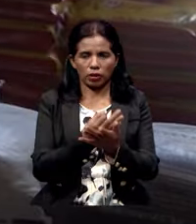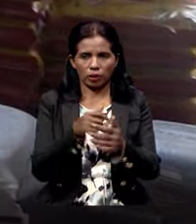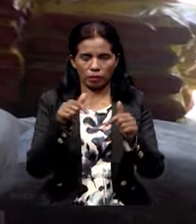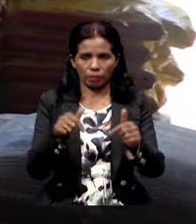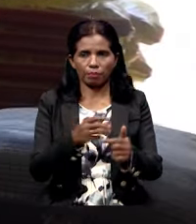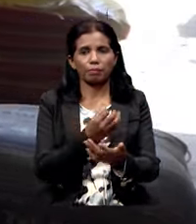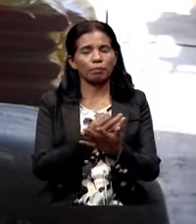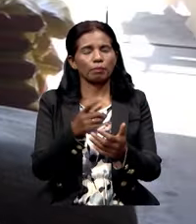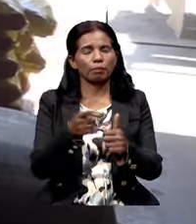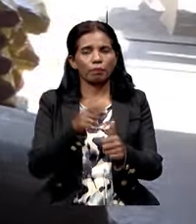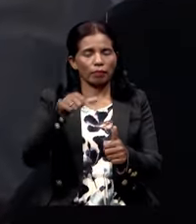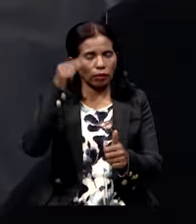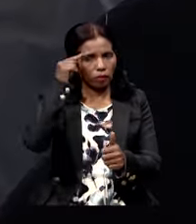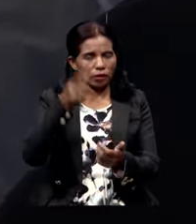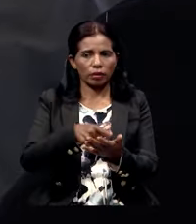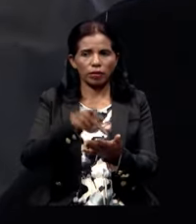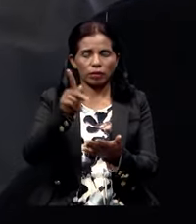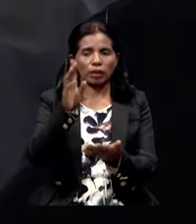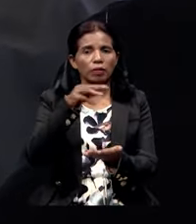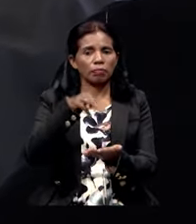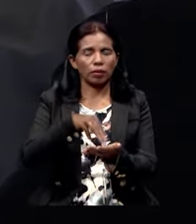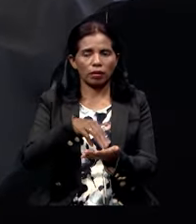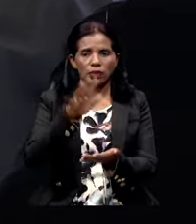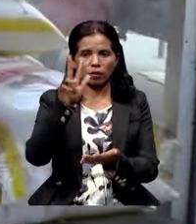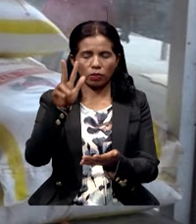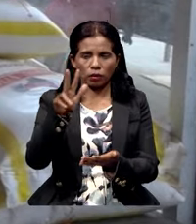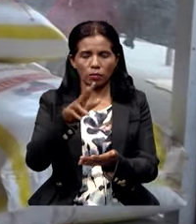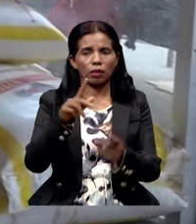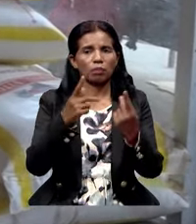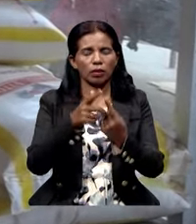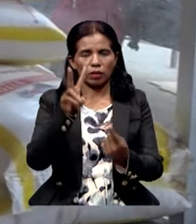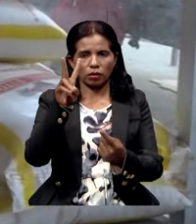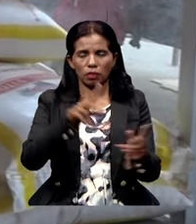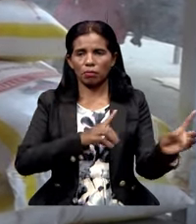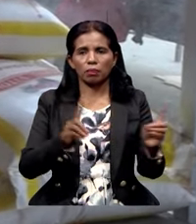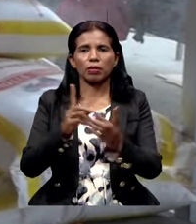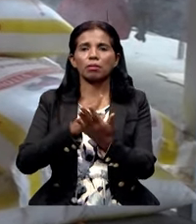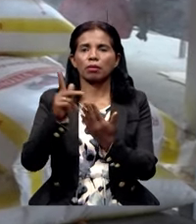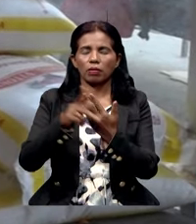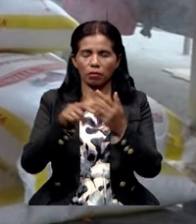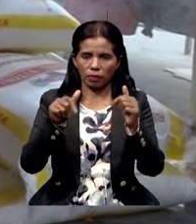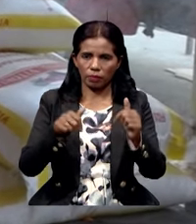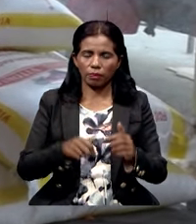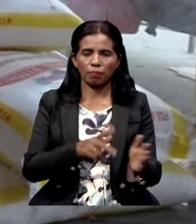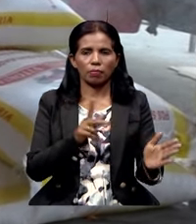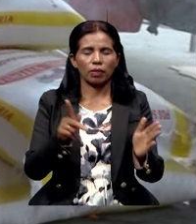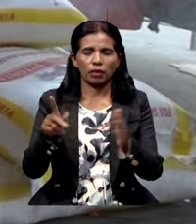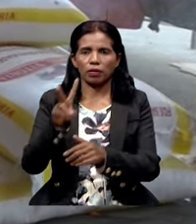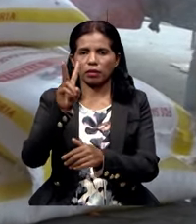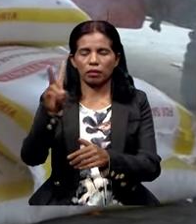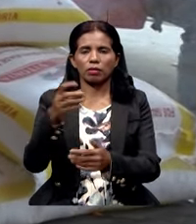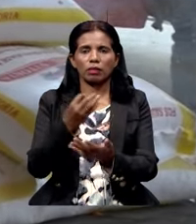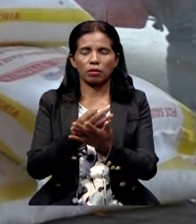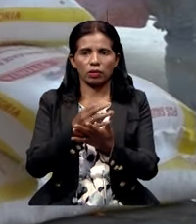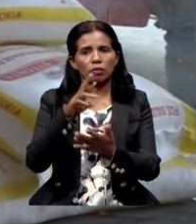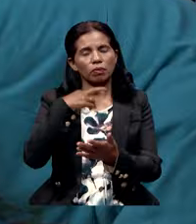ba subsidio FOS governo Seychelles dolar milhão tolu ba empresa rua nebe implementa program refere. Tuir plan fase da rua ba subsidio FOS